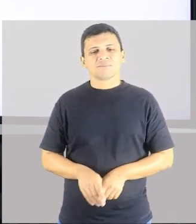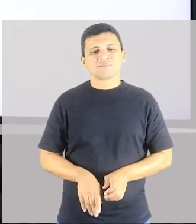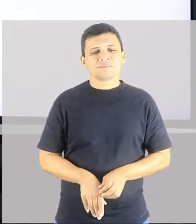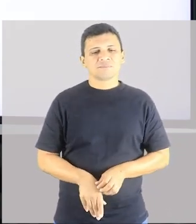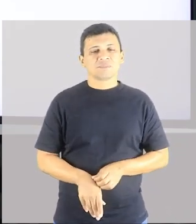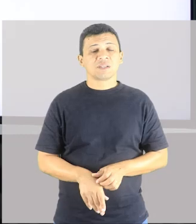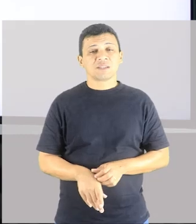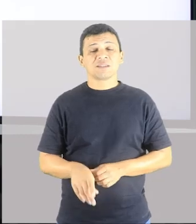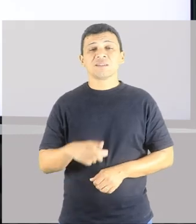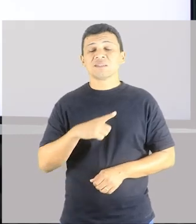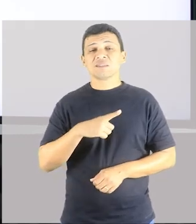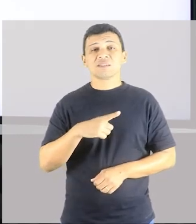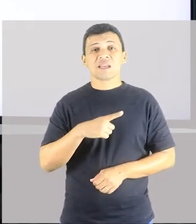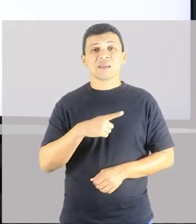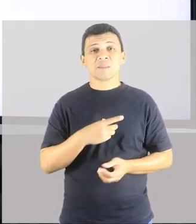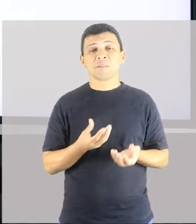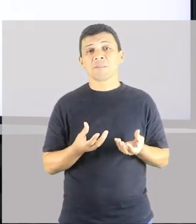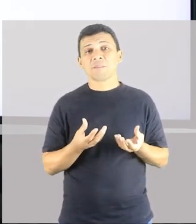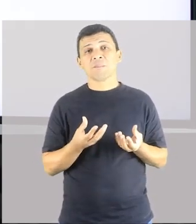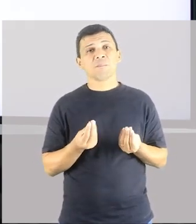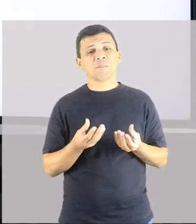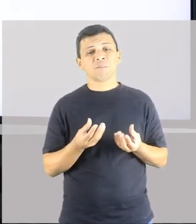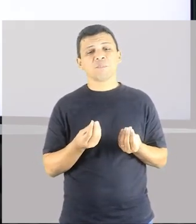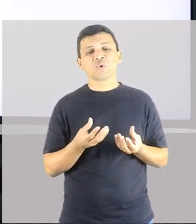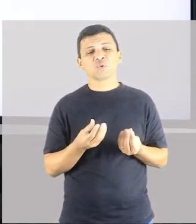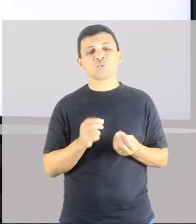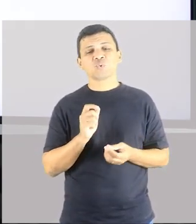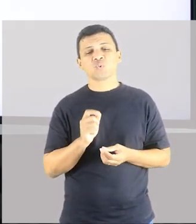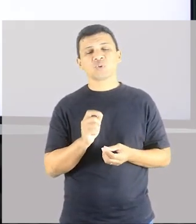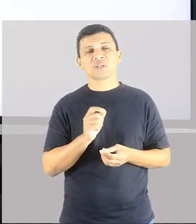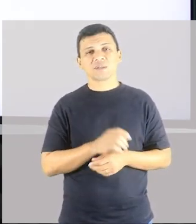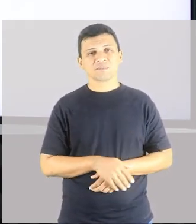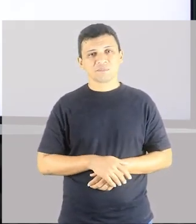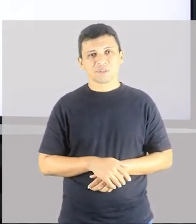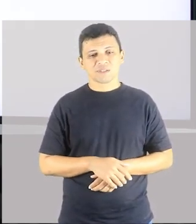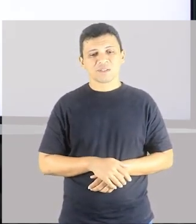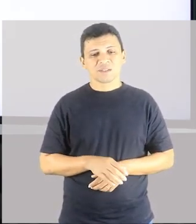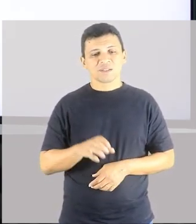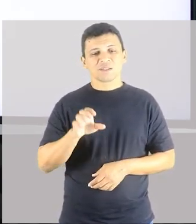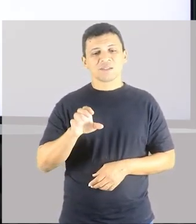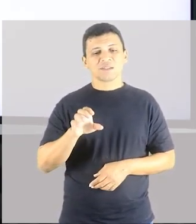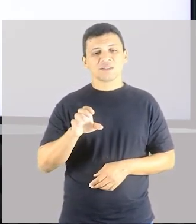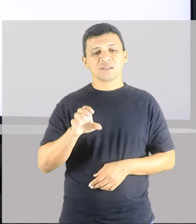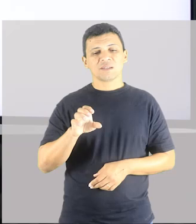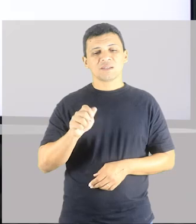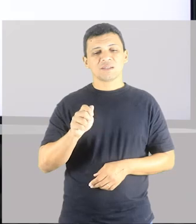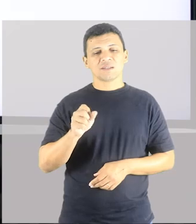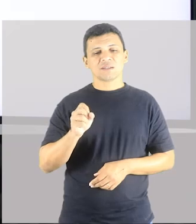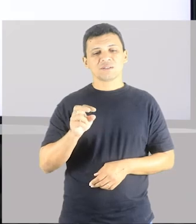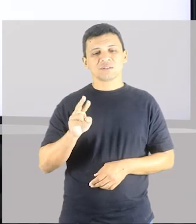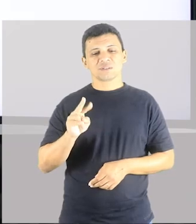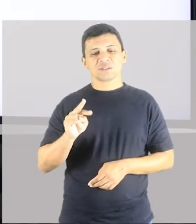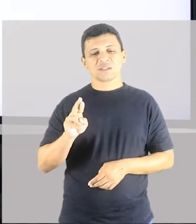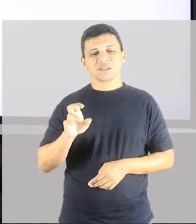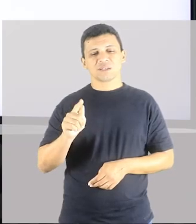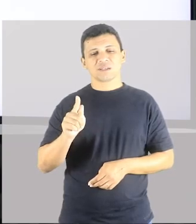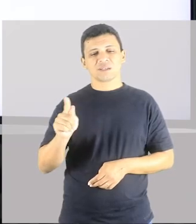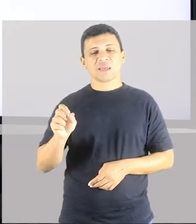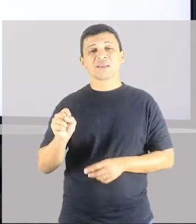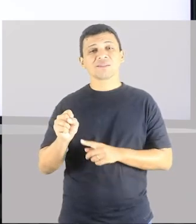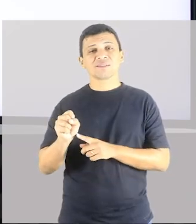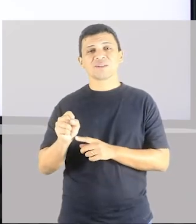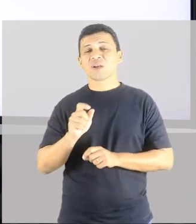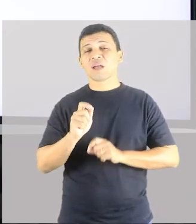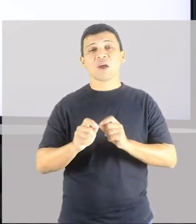Então, existem muitos Easter eggs naquele trailer. Easter eggs, ao pé